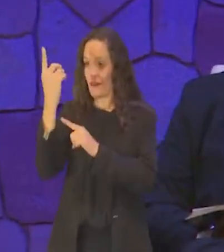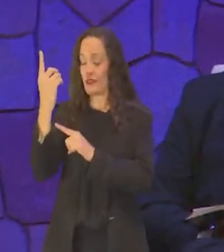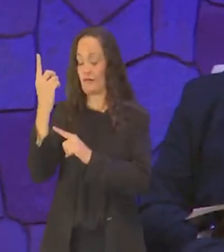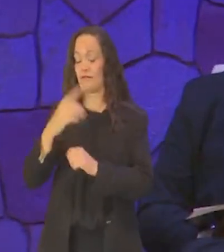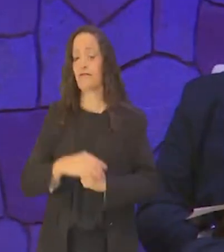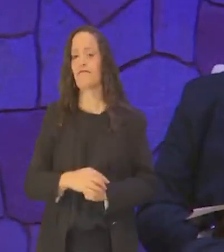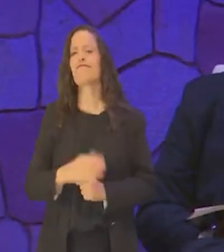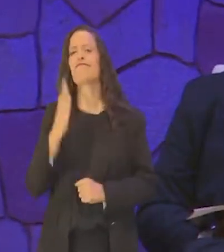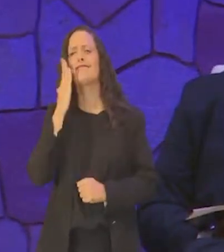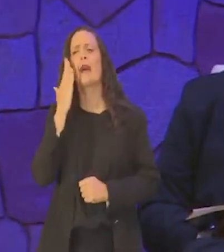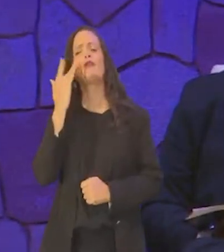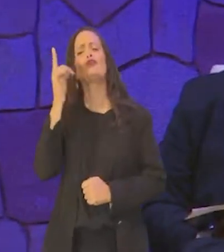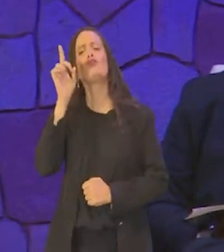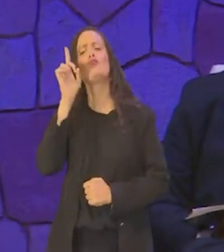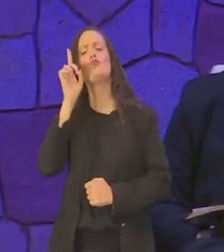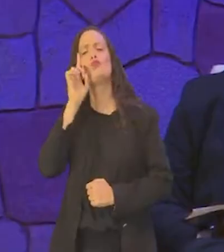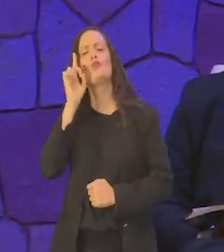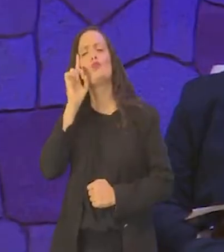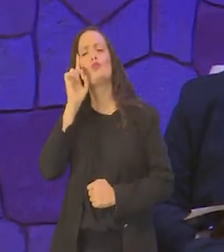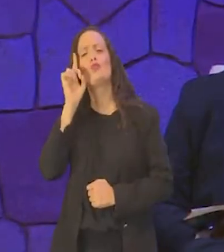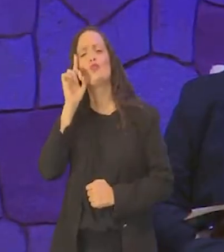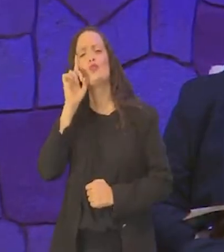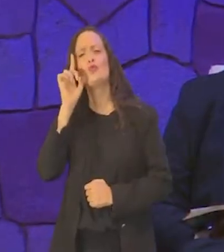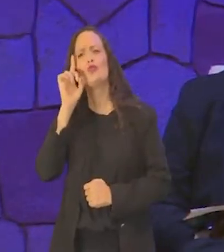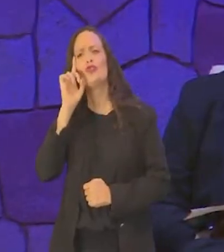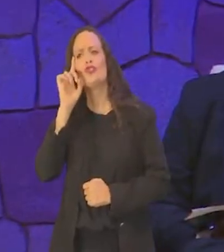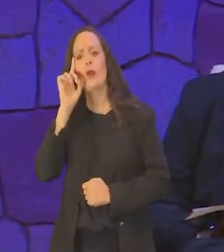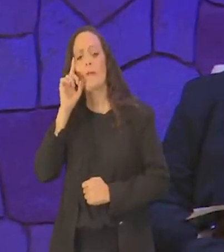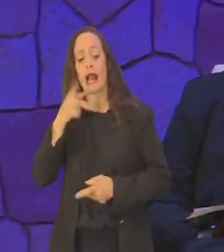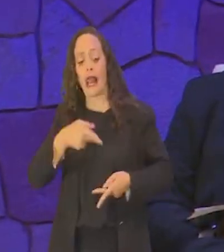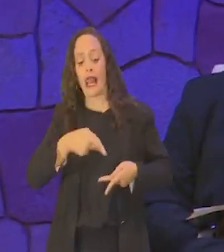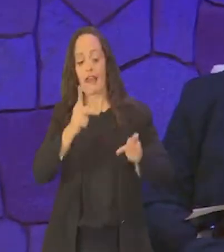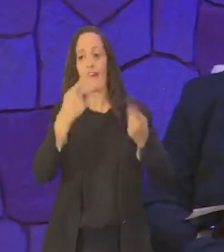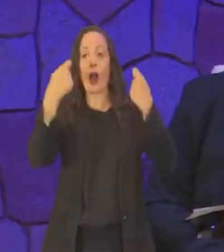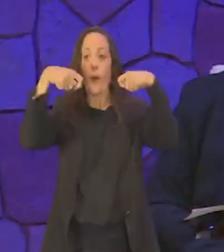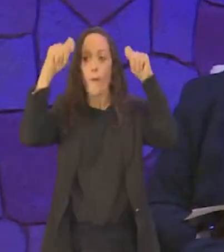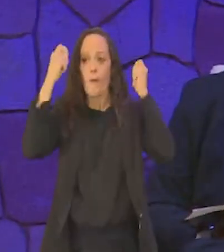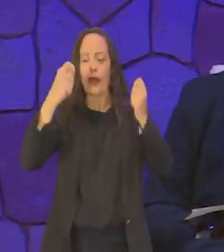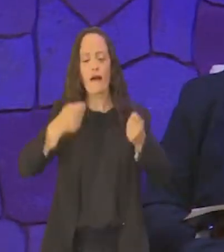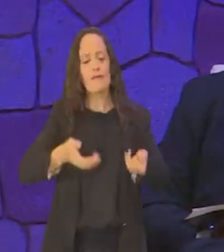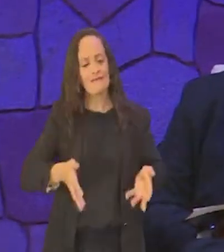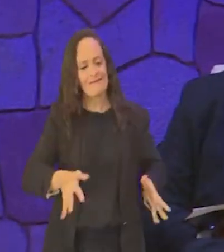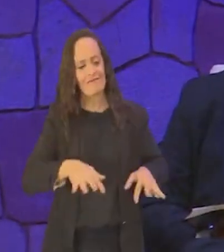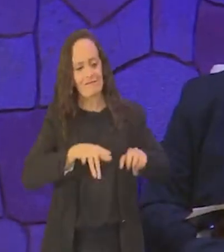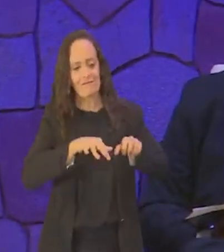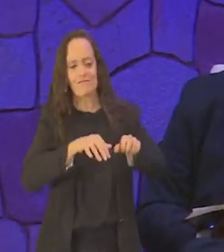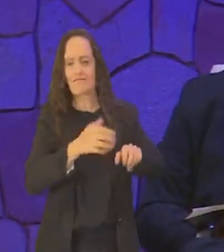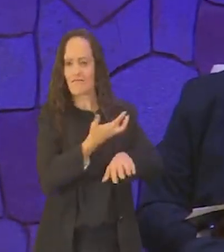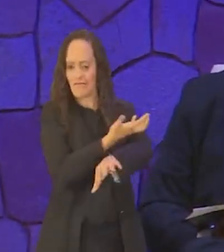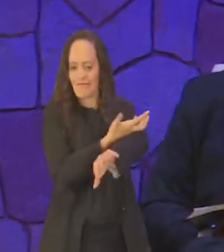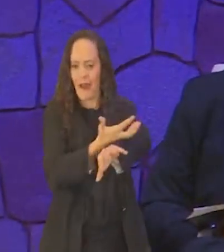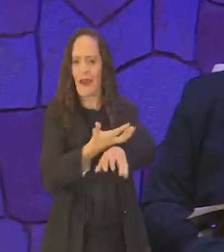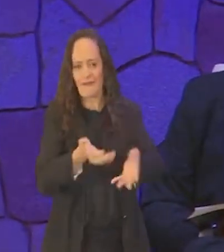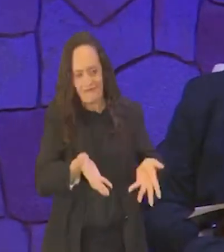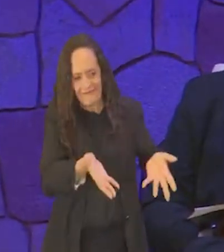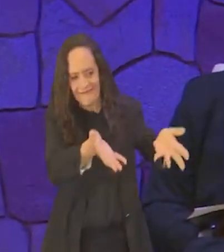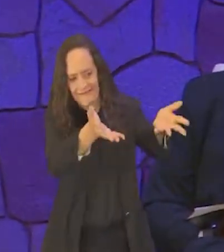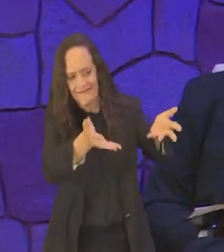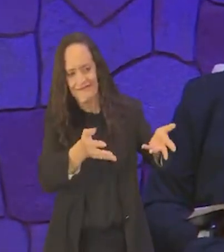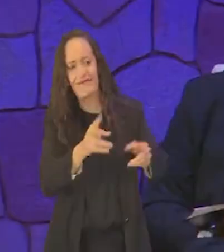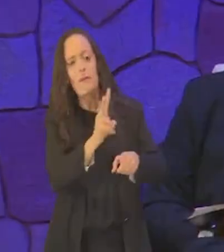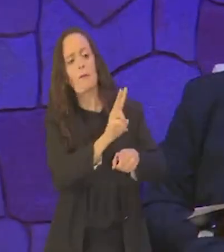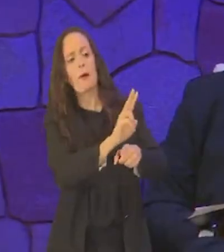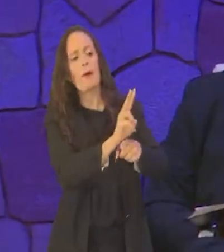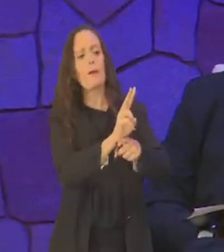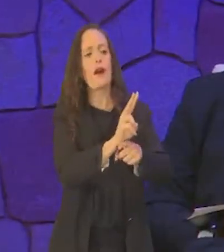no dia a dia, para levar o rebanho a encontrar alimento, a encontrar